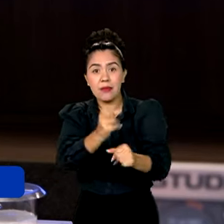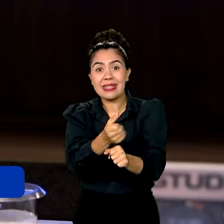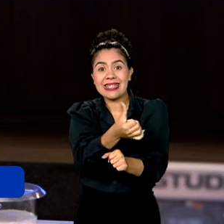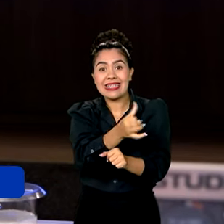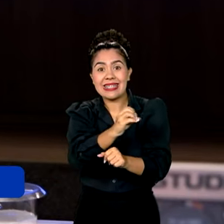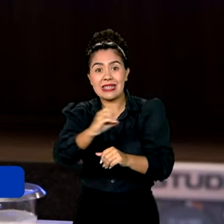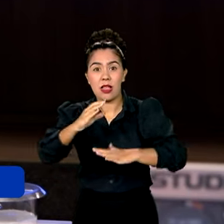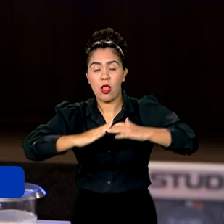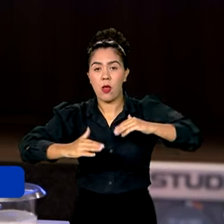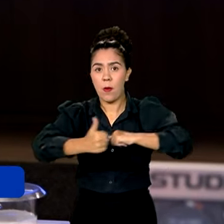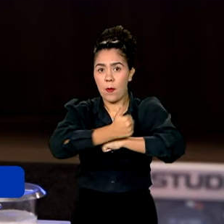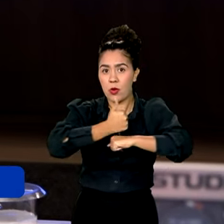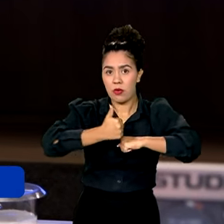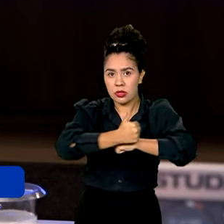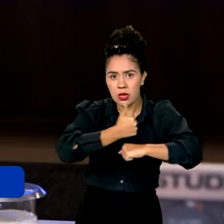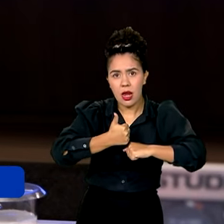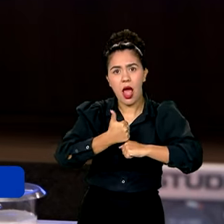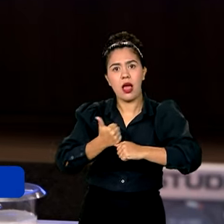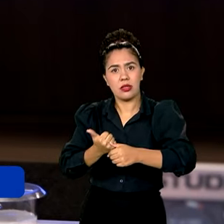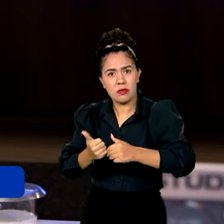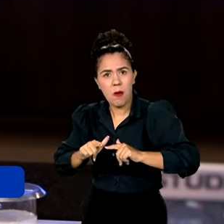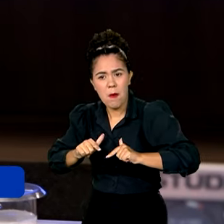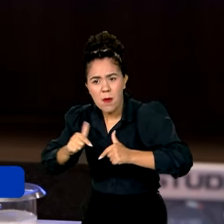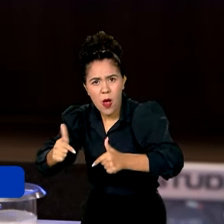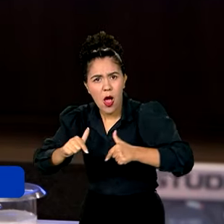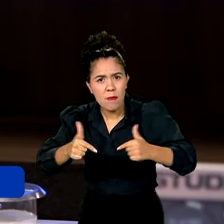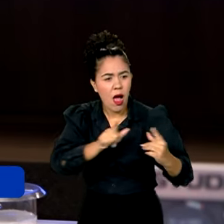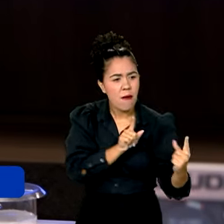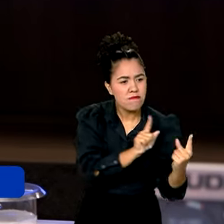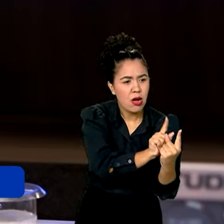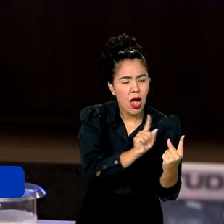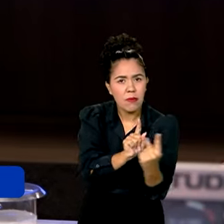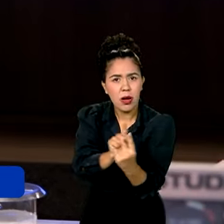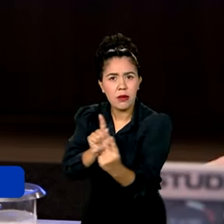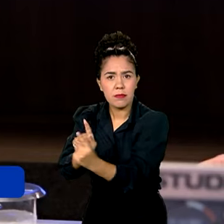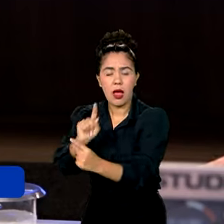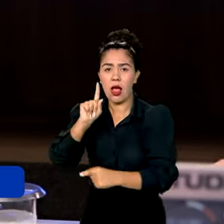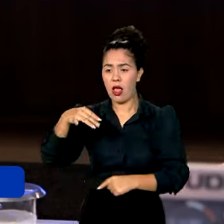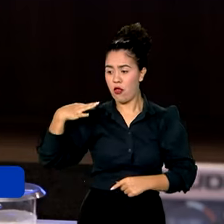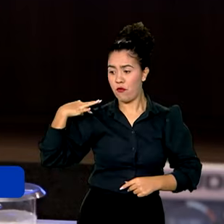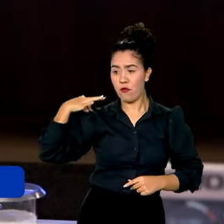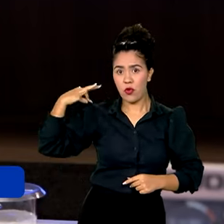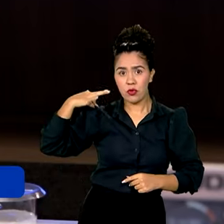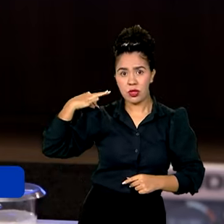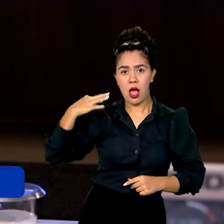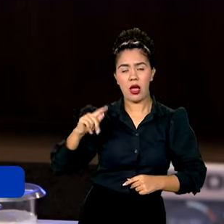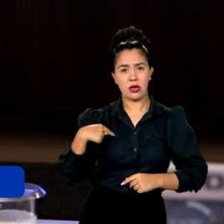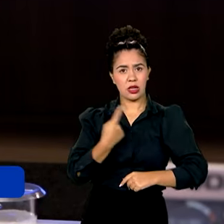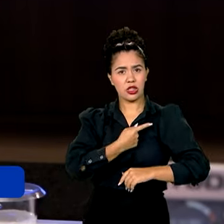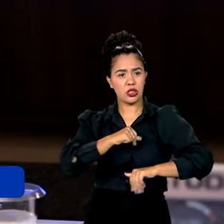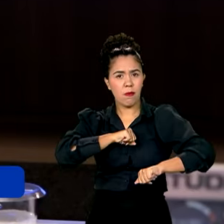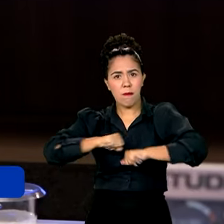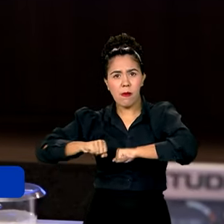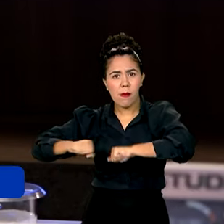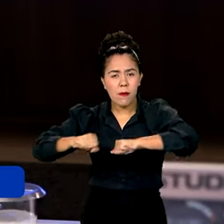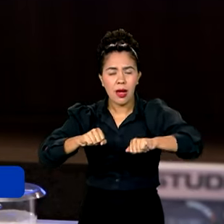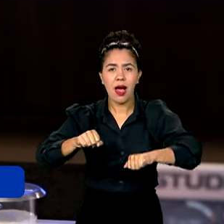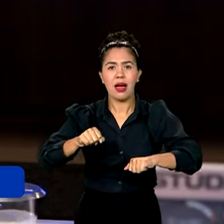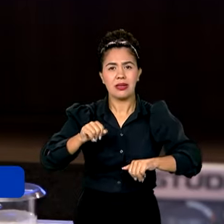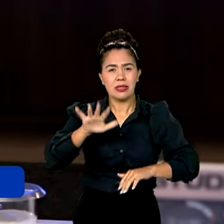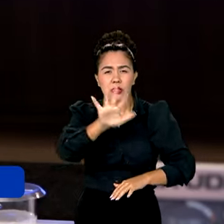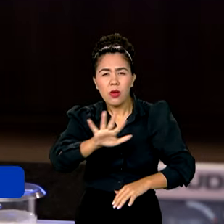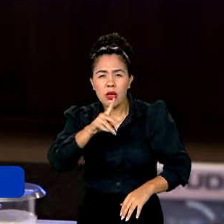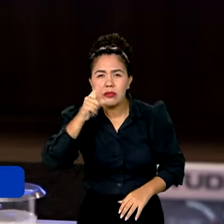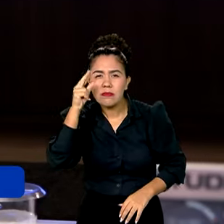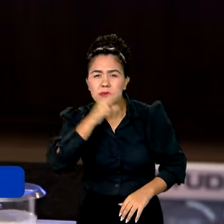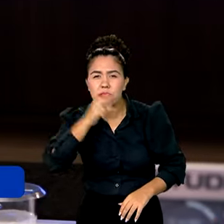diretamente a força nacional do SUS é uma força de voluntariado que nós mobilizamos em situações de emergência já havíamos